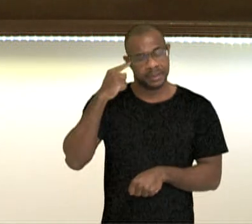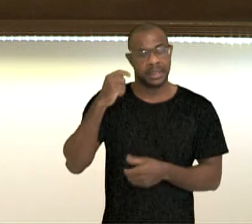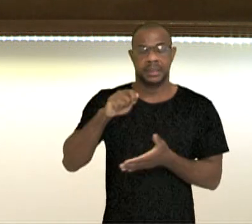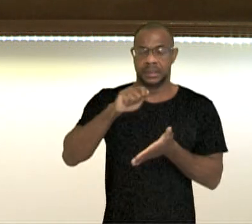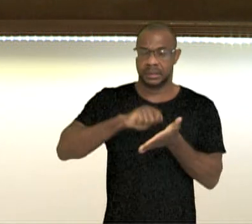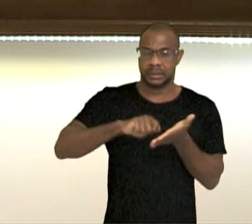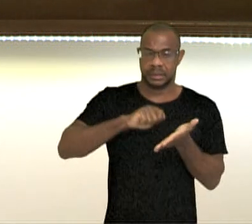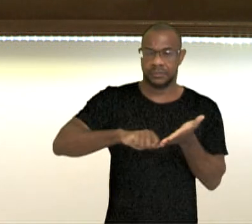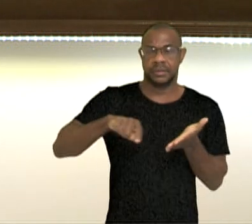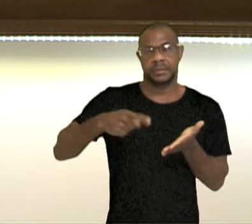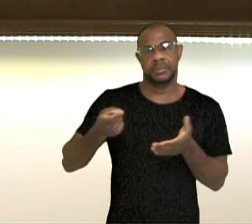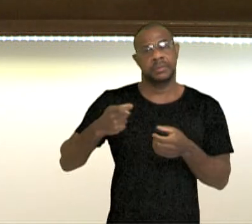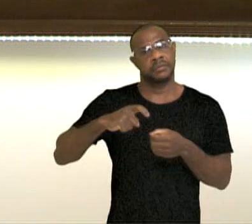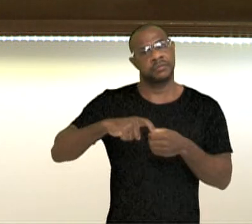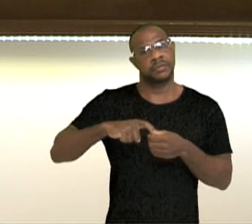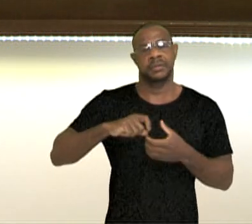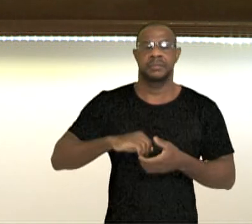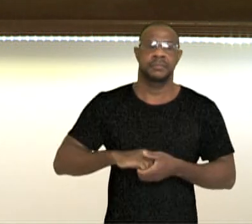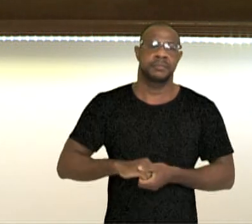e a gente já volta.